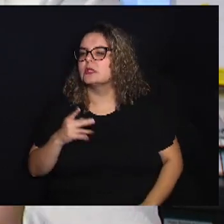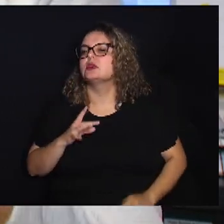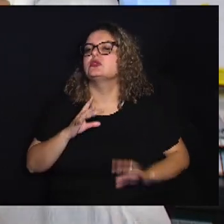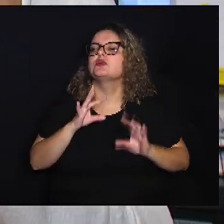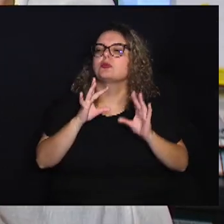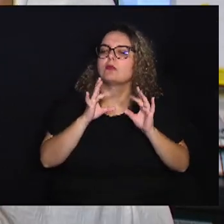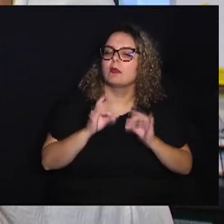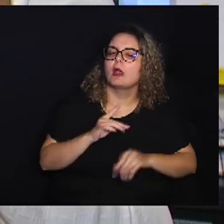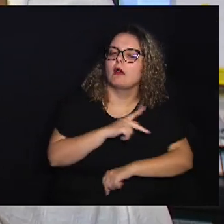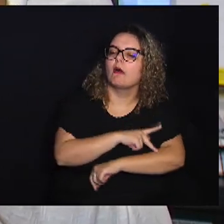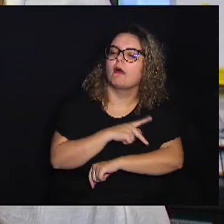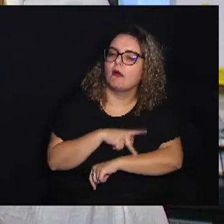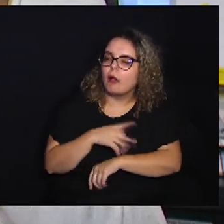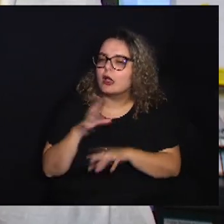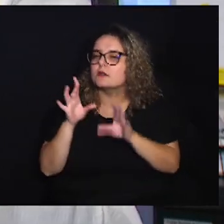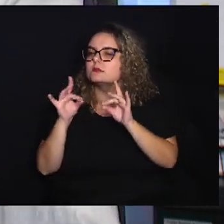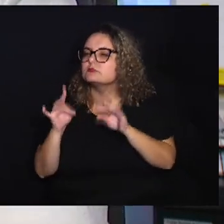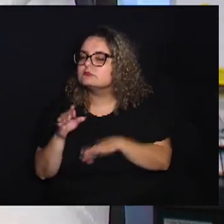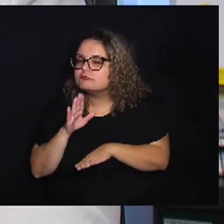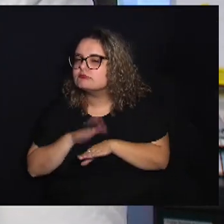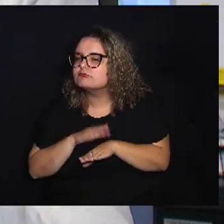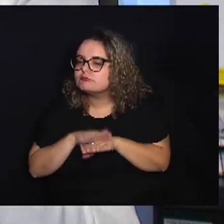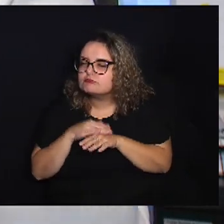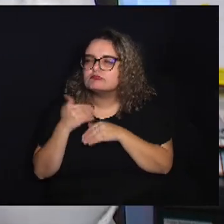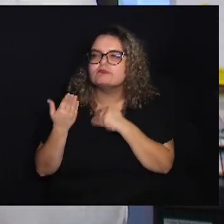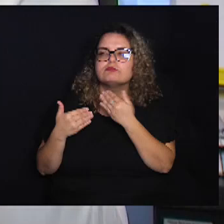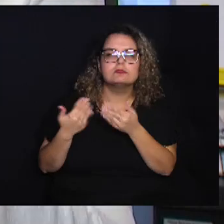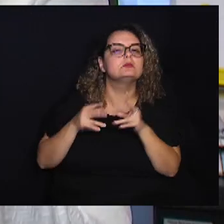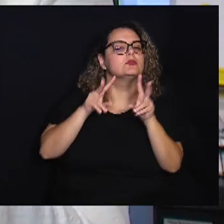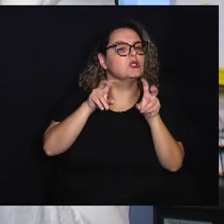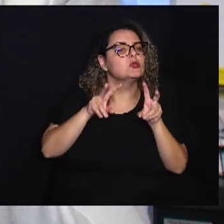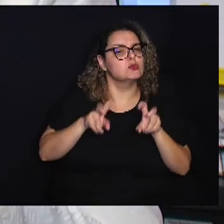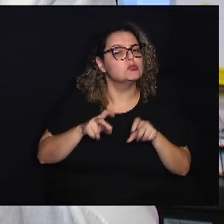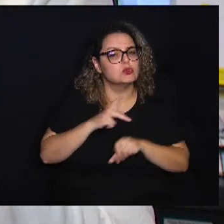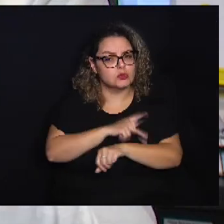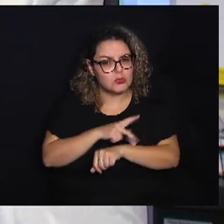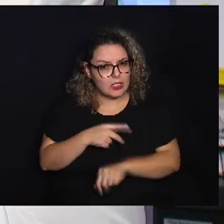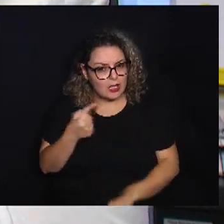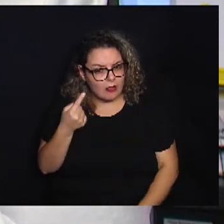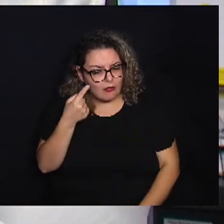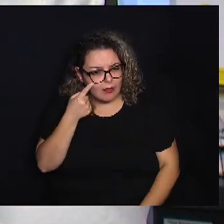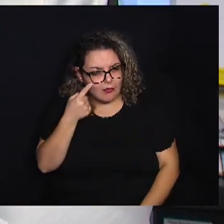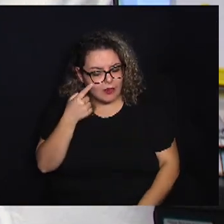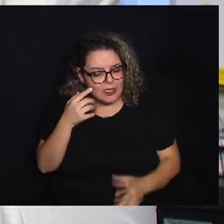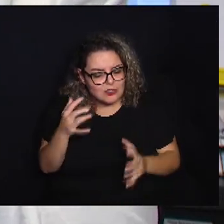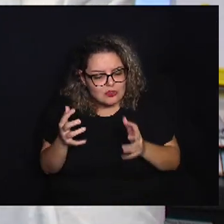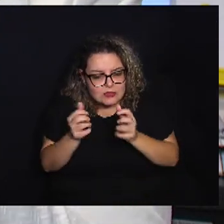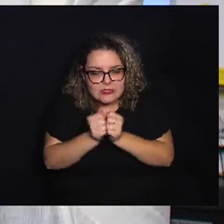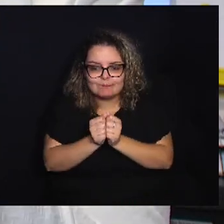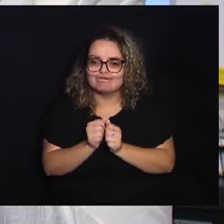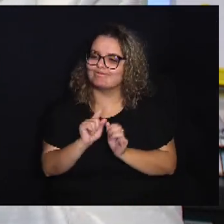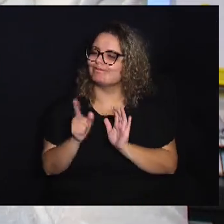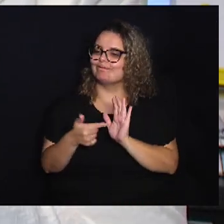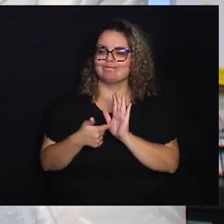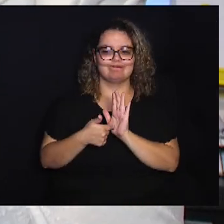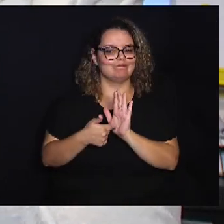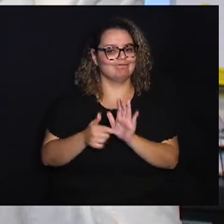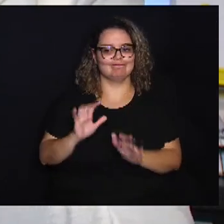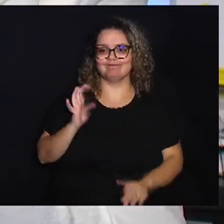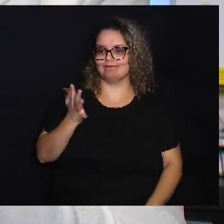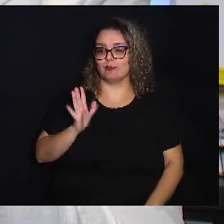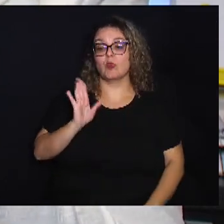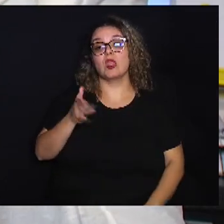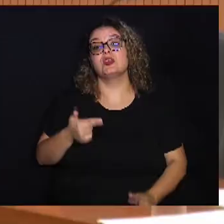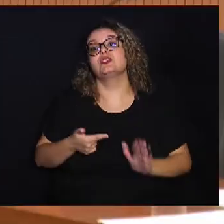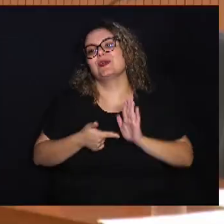detalhar as atividades que são desenvolvidas, os tempos pedagógicos, quando você vai olhar isso, ele não aparece. Então, isso já te